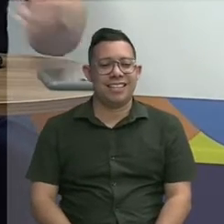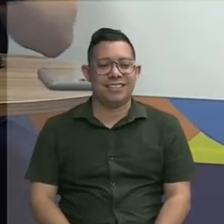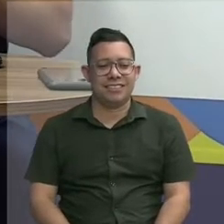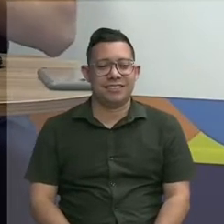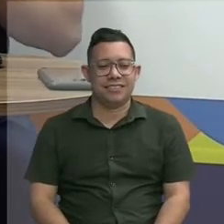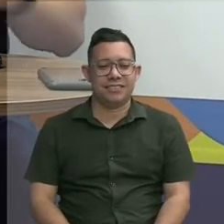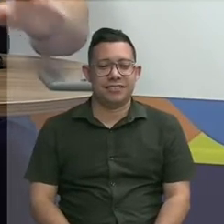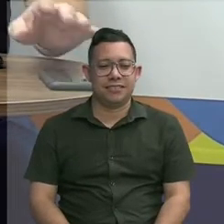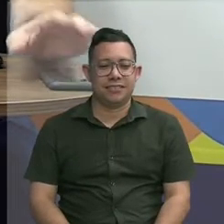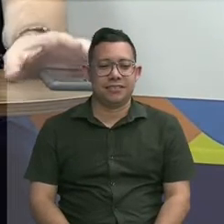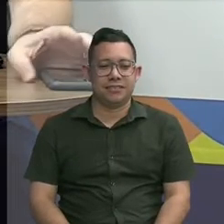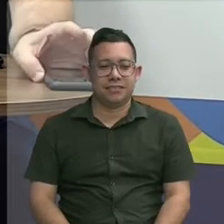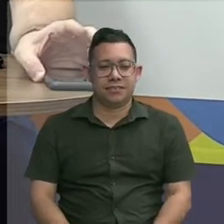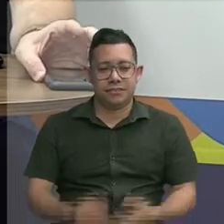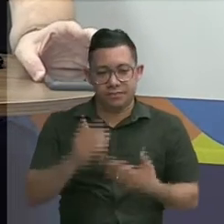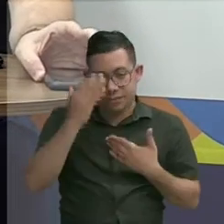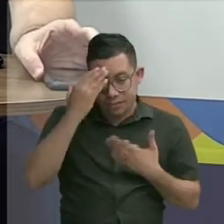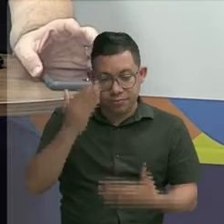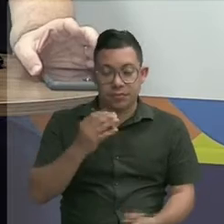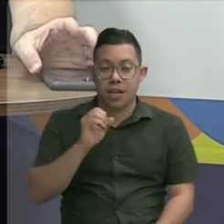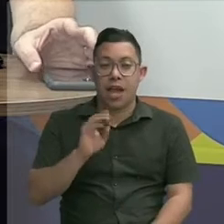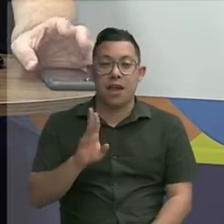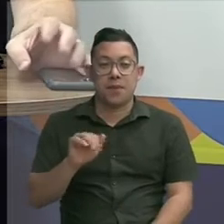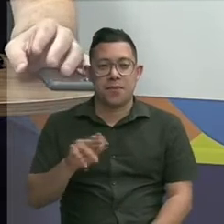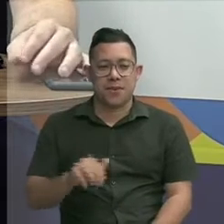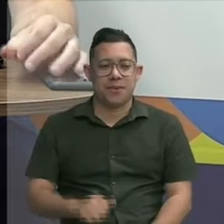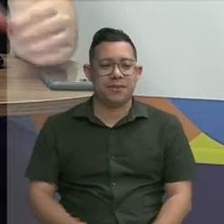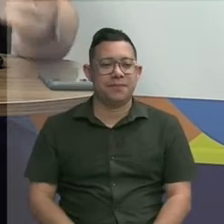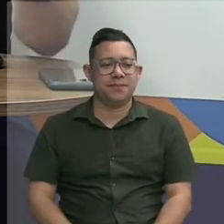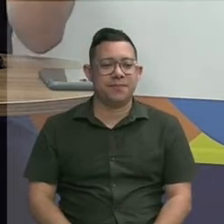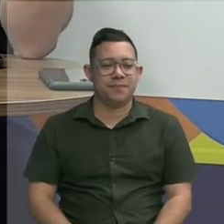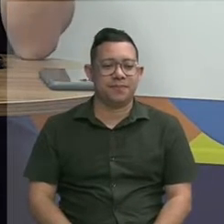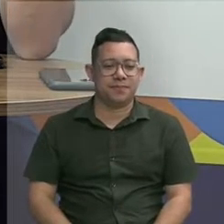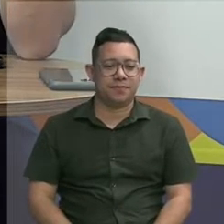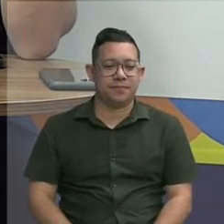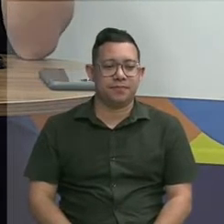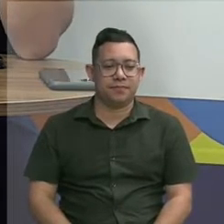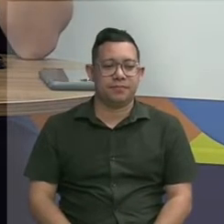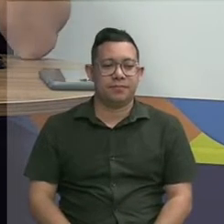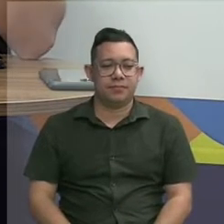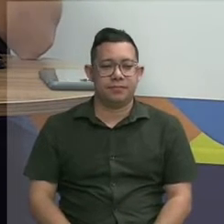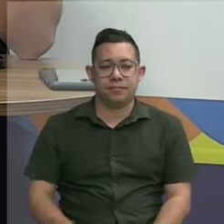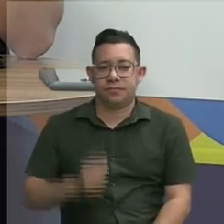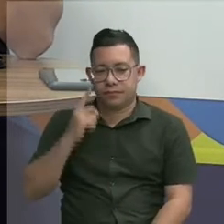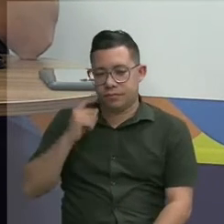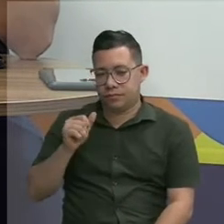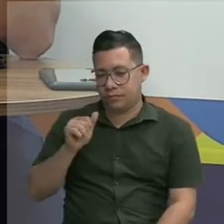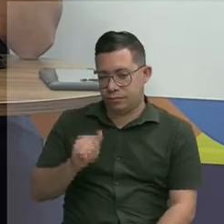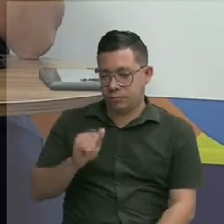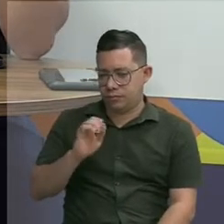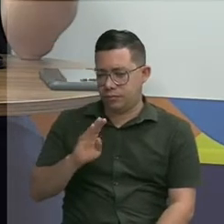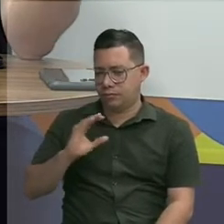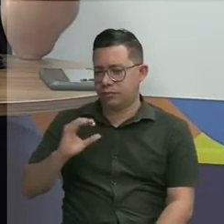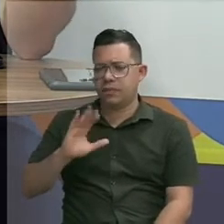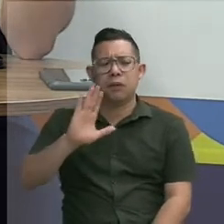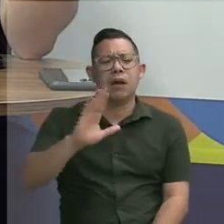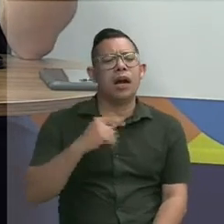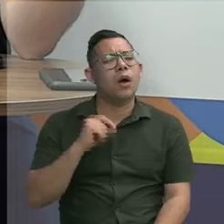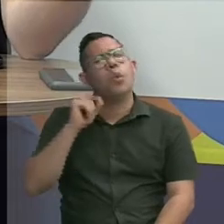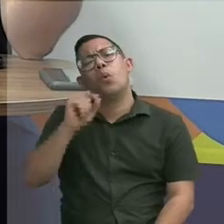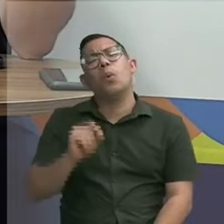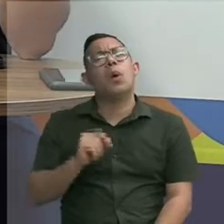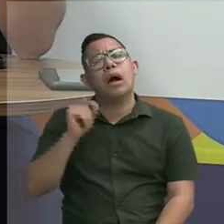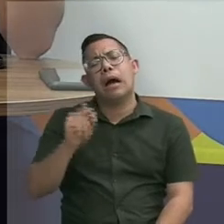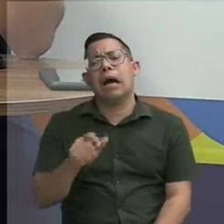é muito obrigado Bruna gente ela continuando eu falei desse a b e dos e quem são